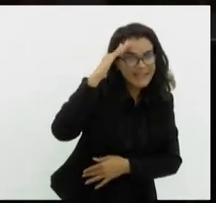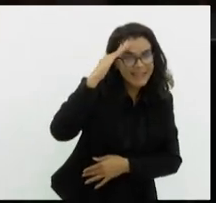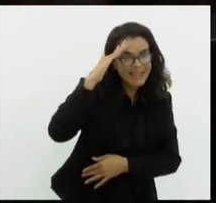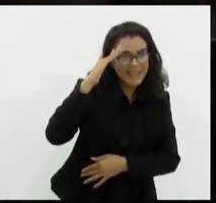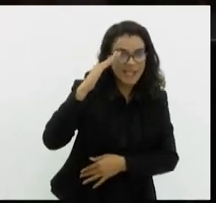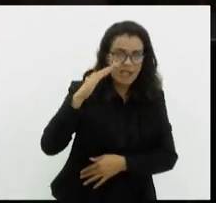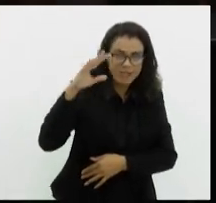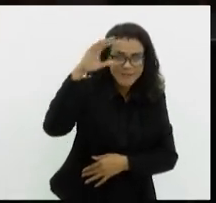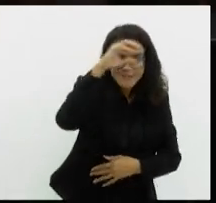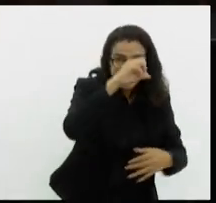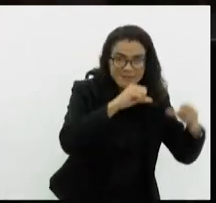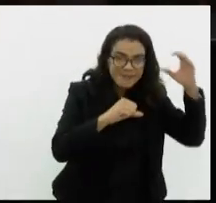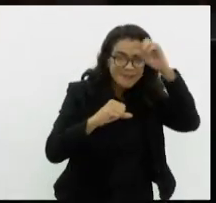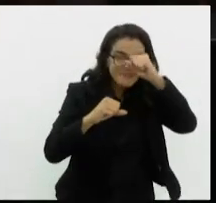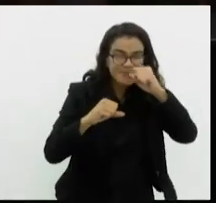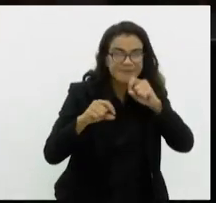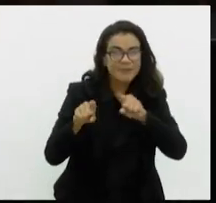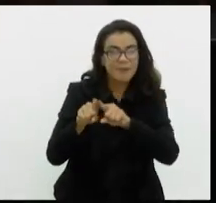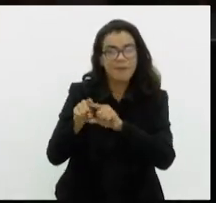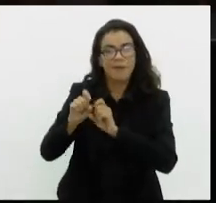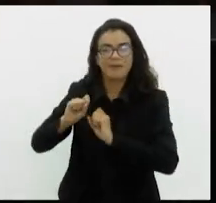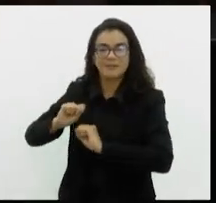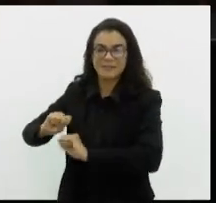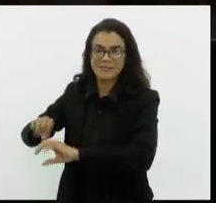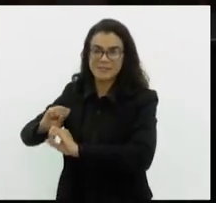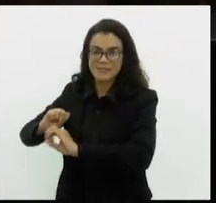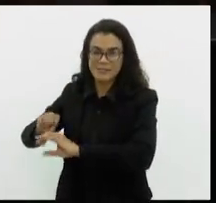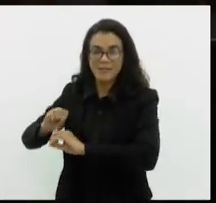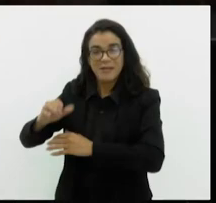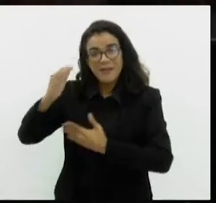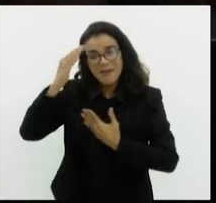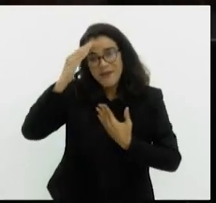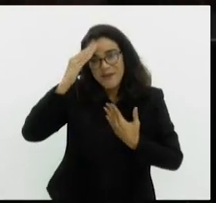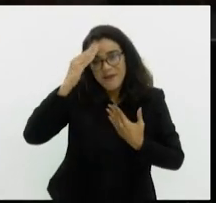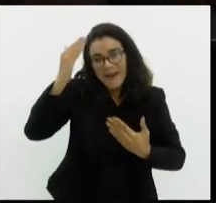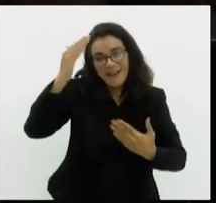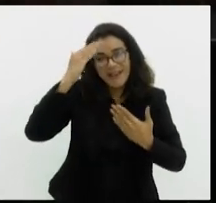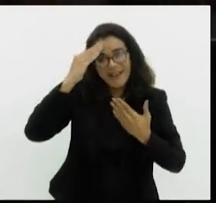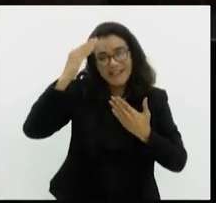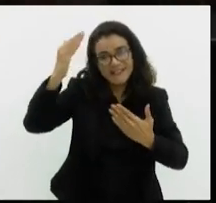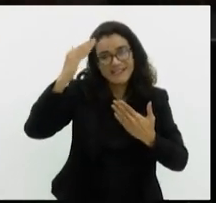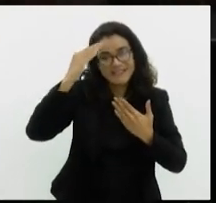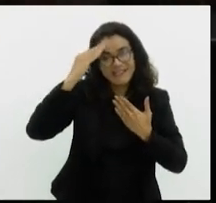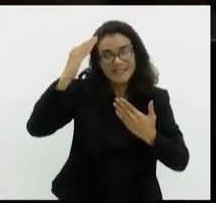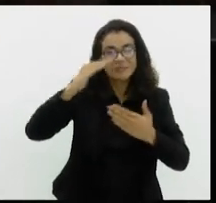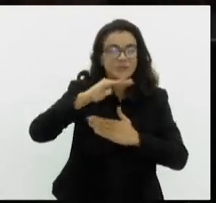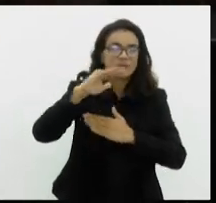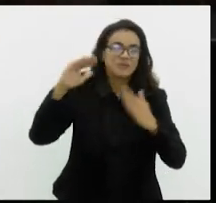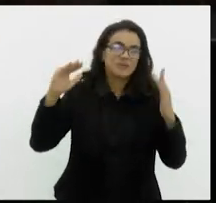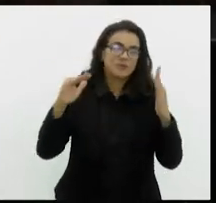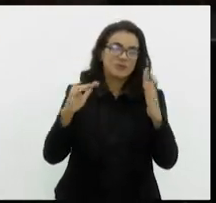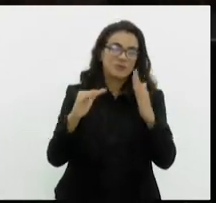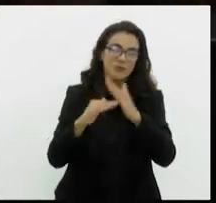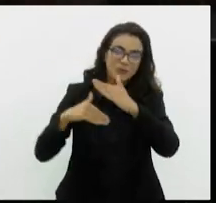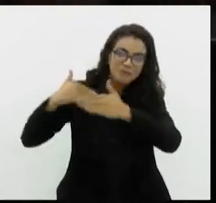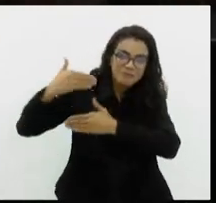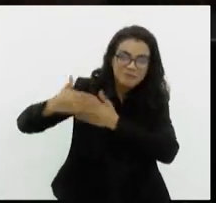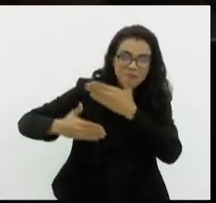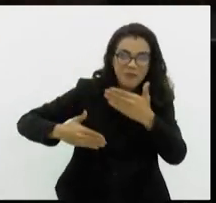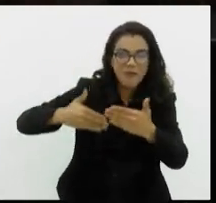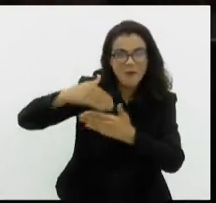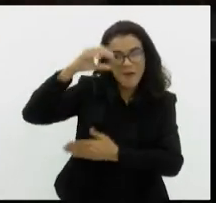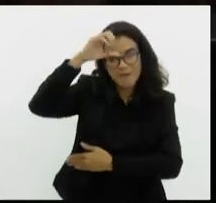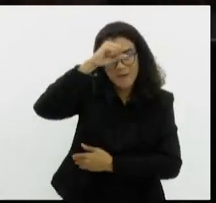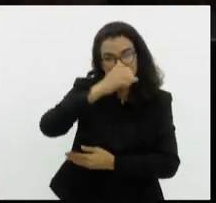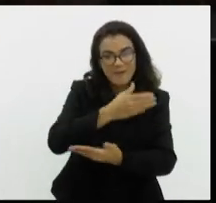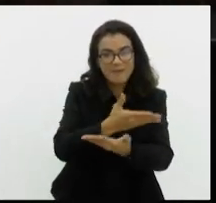gente aprende e a gente ensina. E eu agradeço muito tudo que eu venho aprendendo com todos vocês